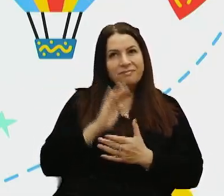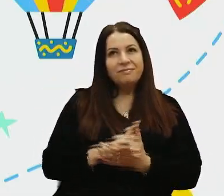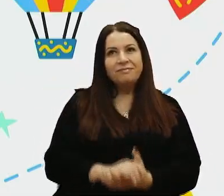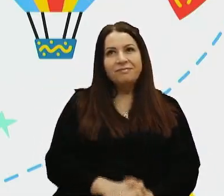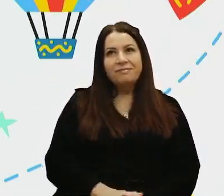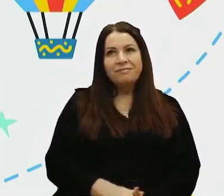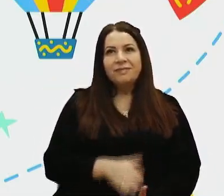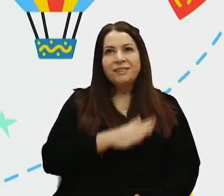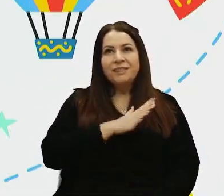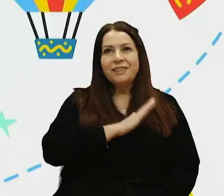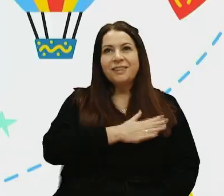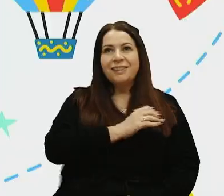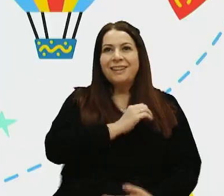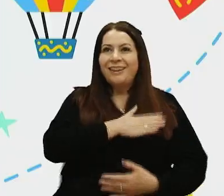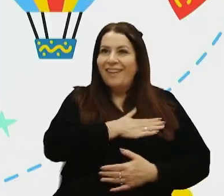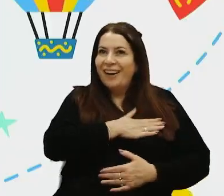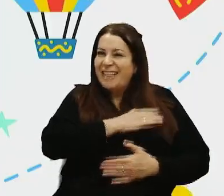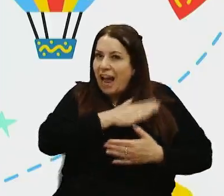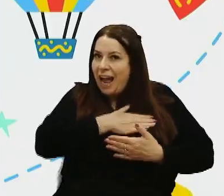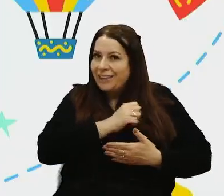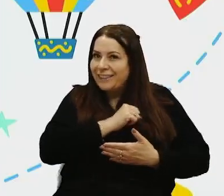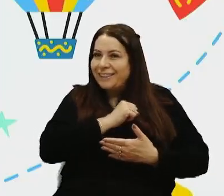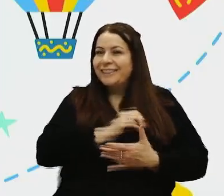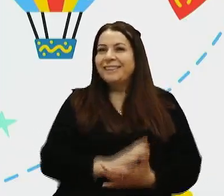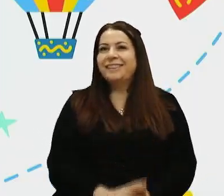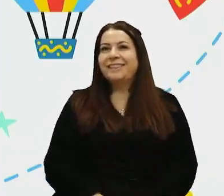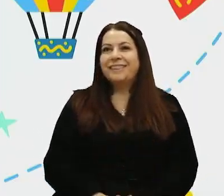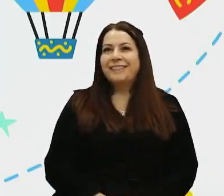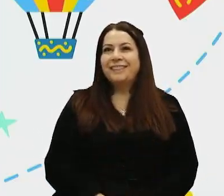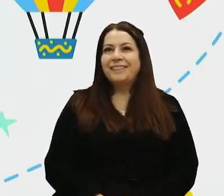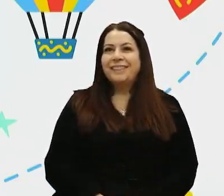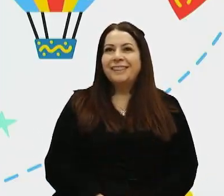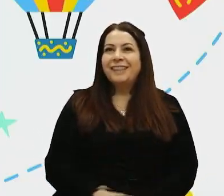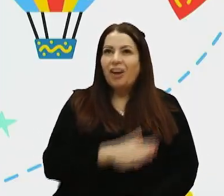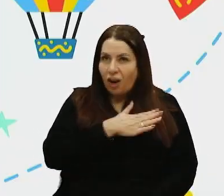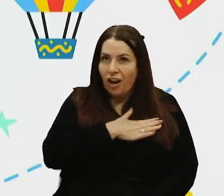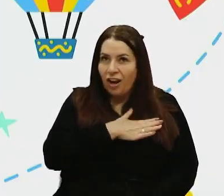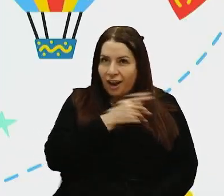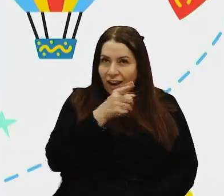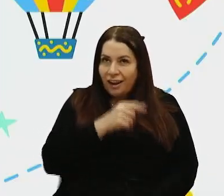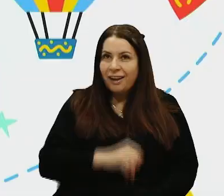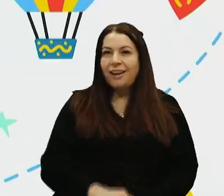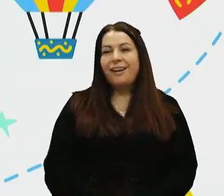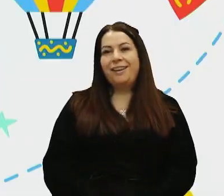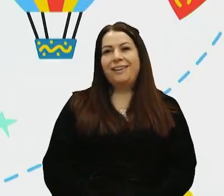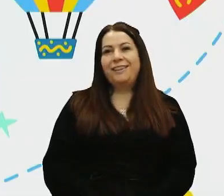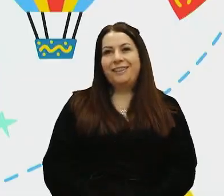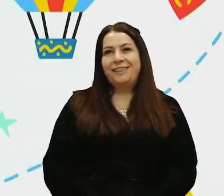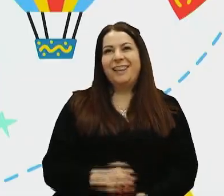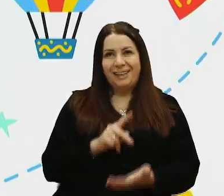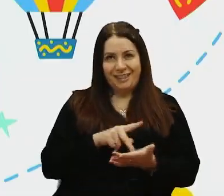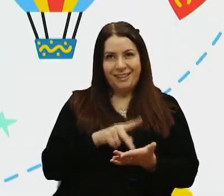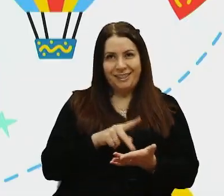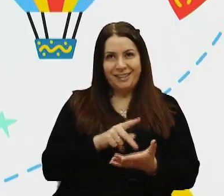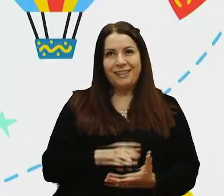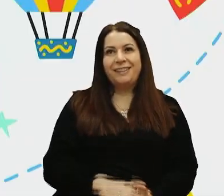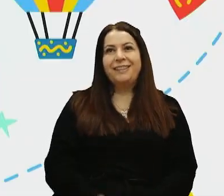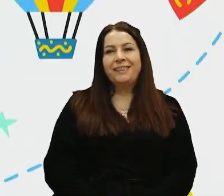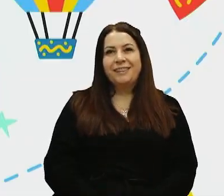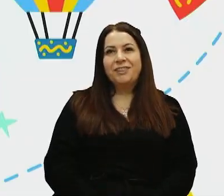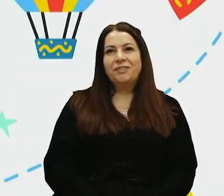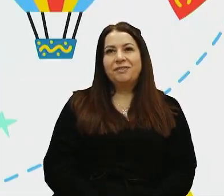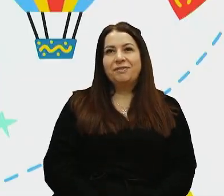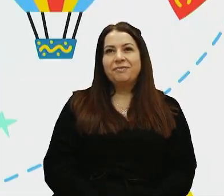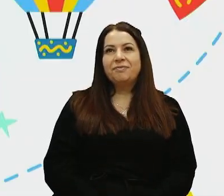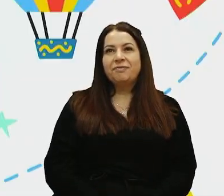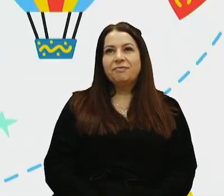Olha o coração, bota a mão aqui. Deixa eu ver. Olha. É verdade.